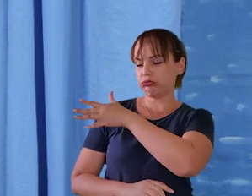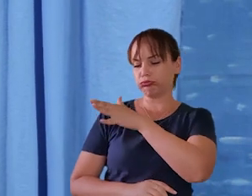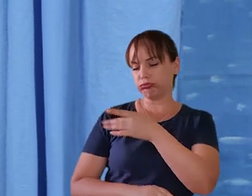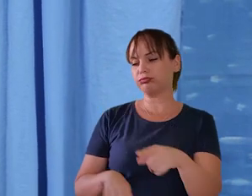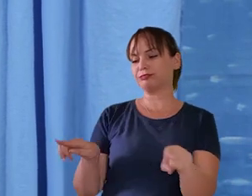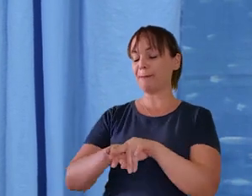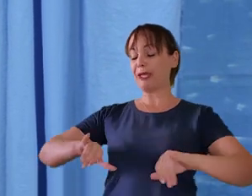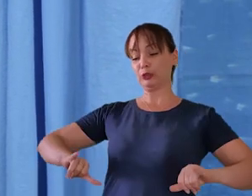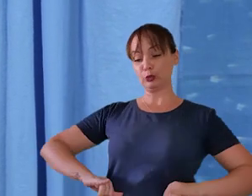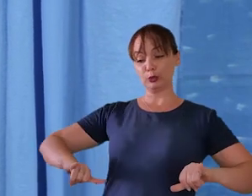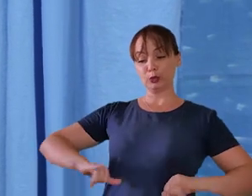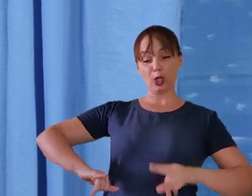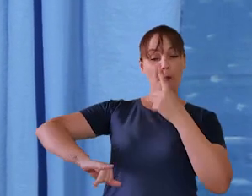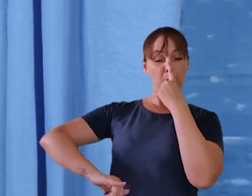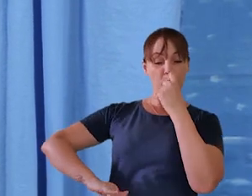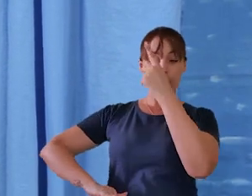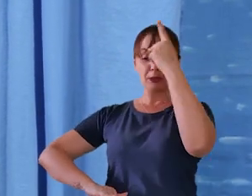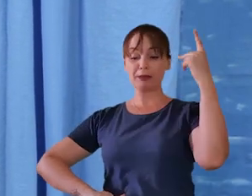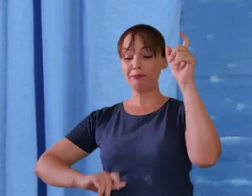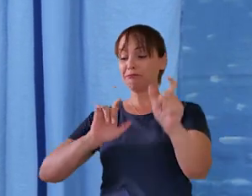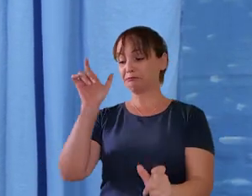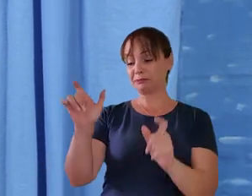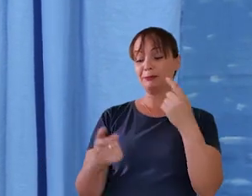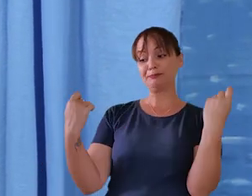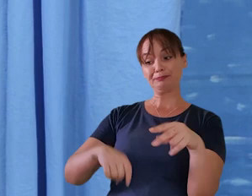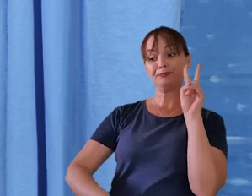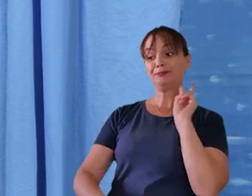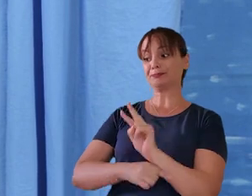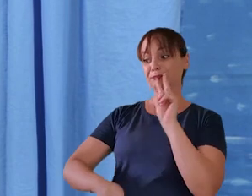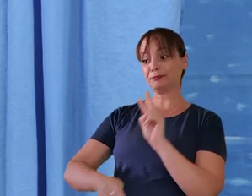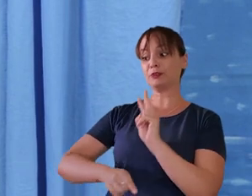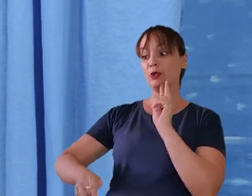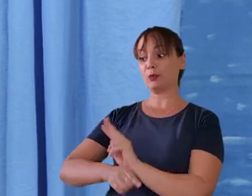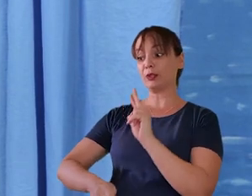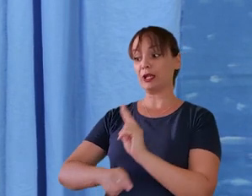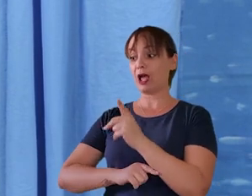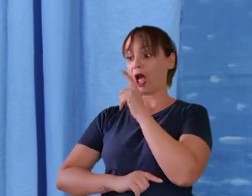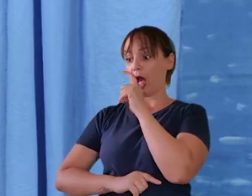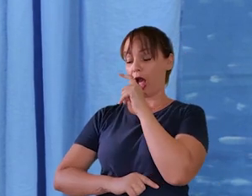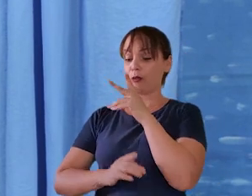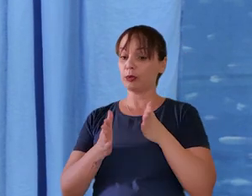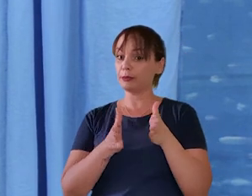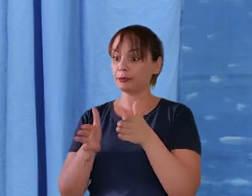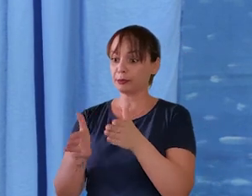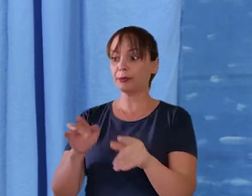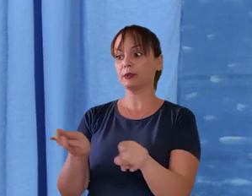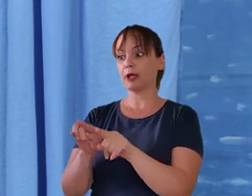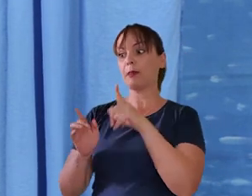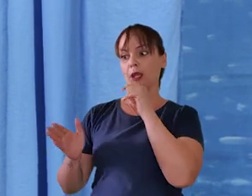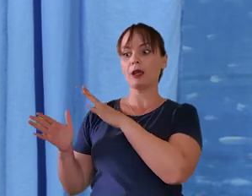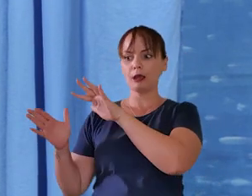do homem. É preciso preservar e cuidar das águas dos rios e dos mares.